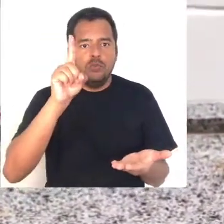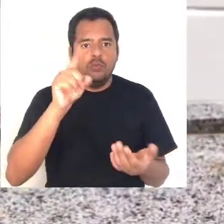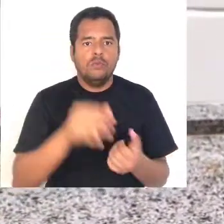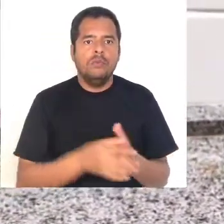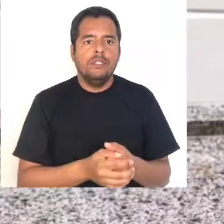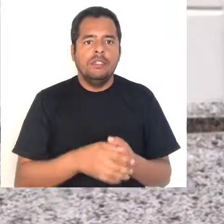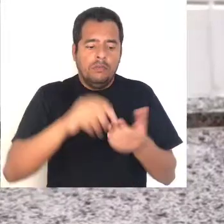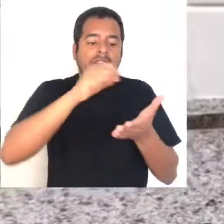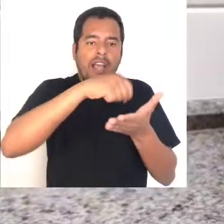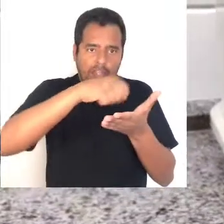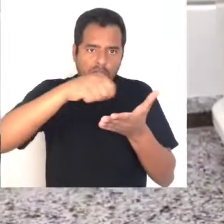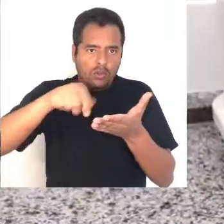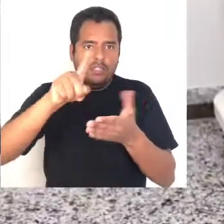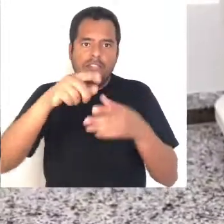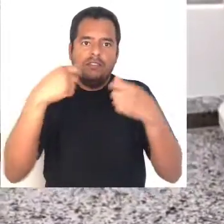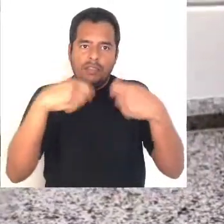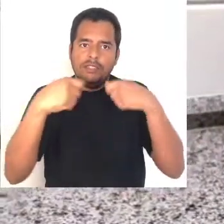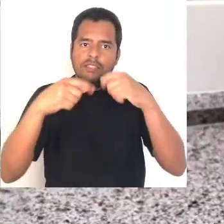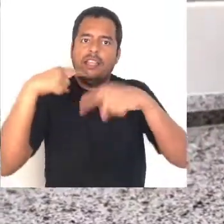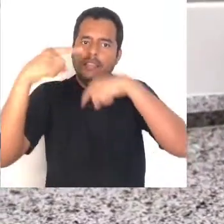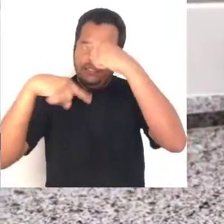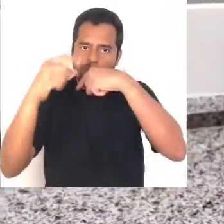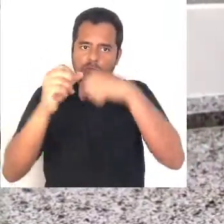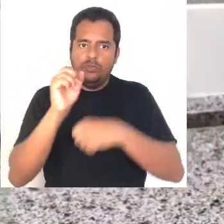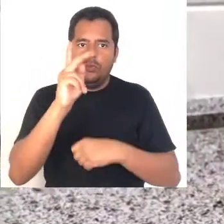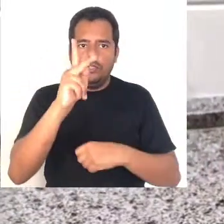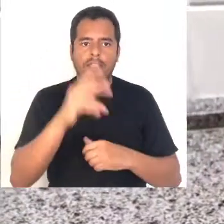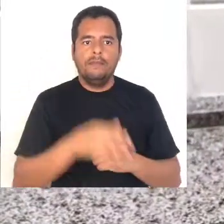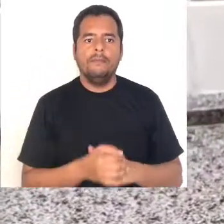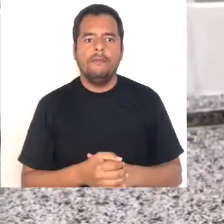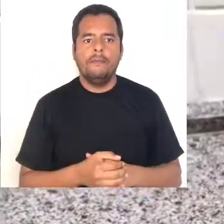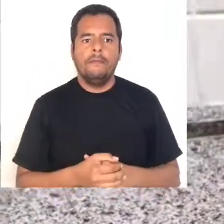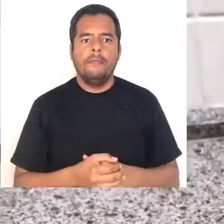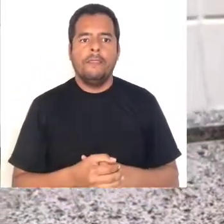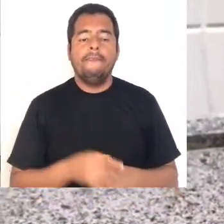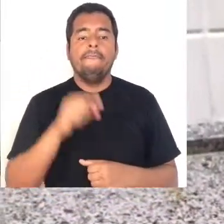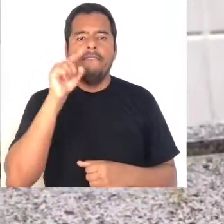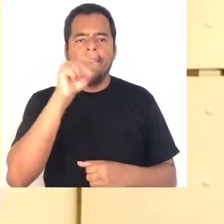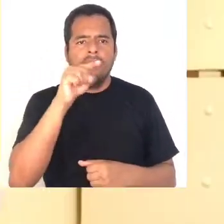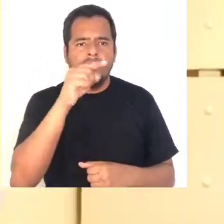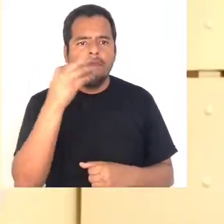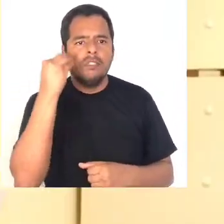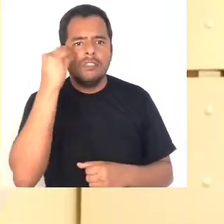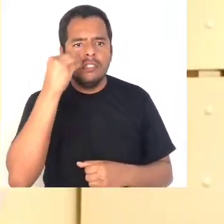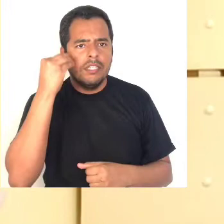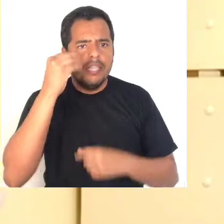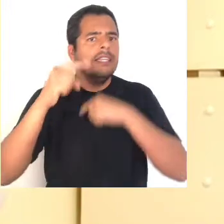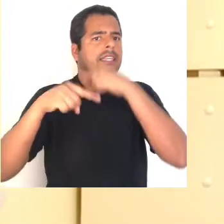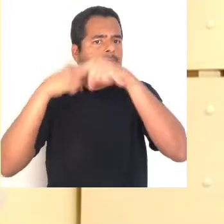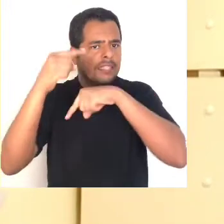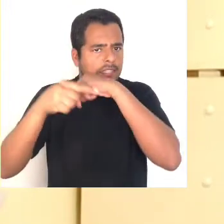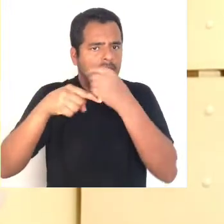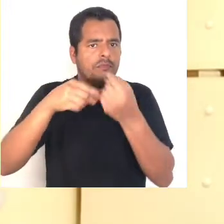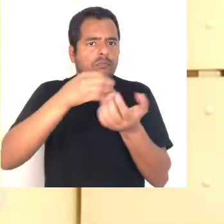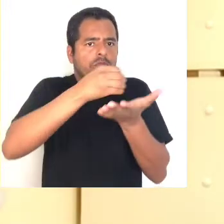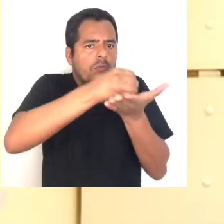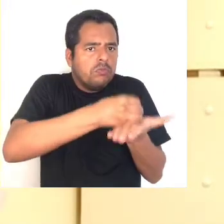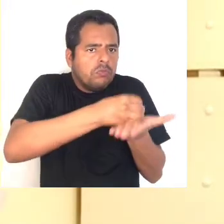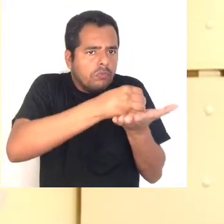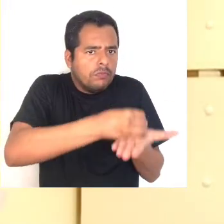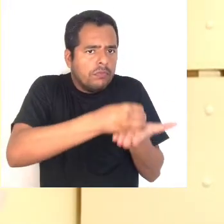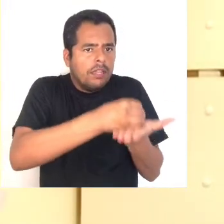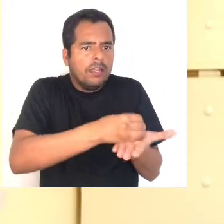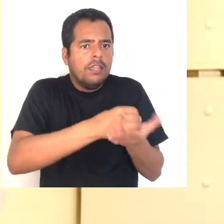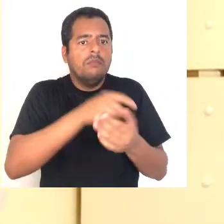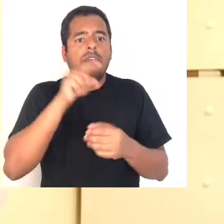78,1471. Então, a gente anota essa massa, que a gente vai precisar dela depois, ok? Bem, pessoal, próxima etapa